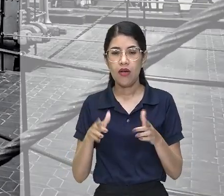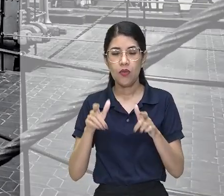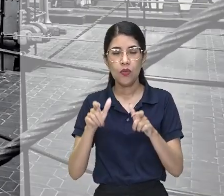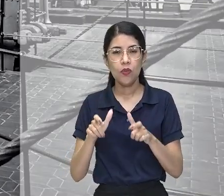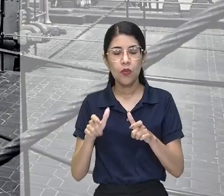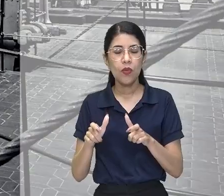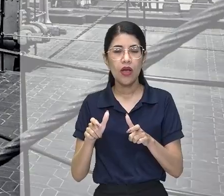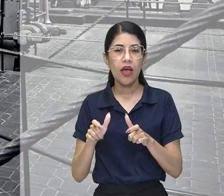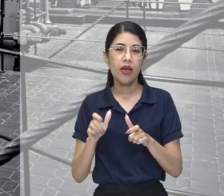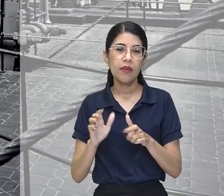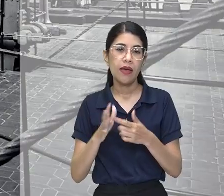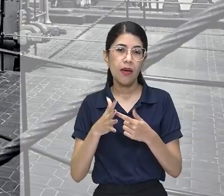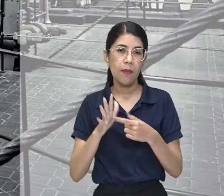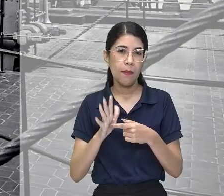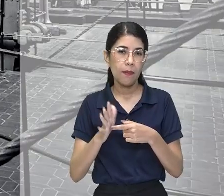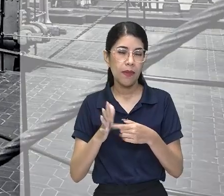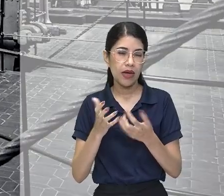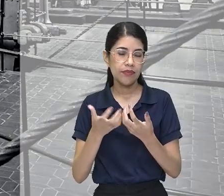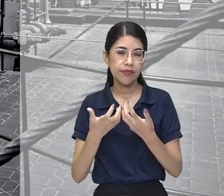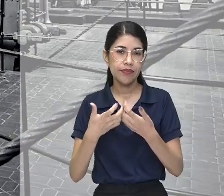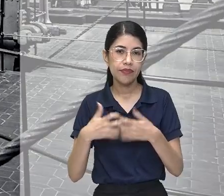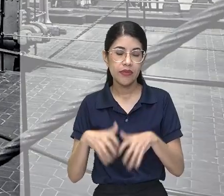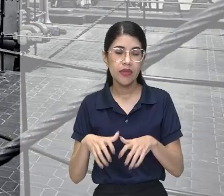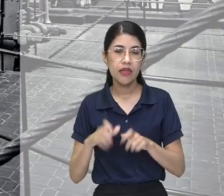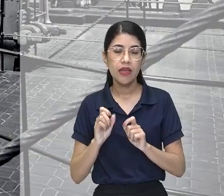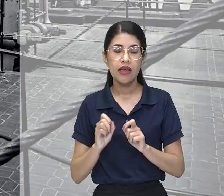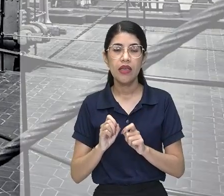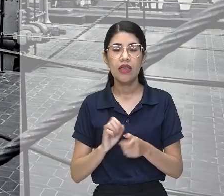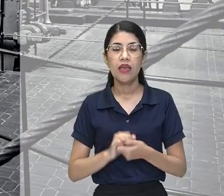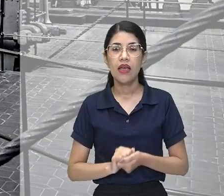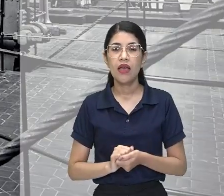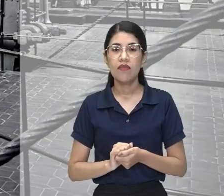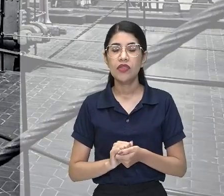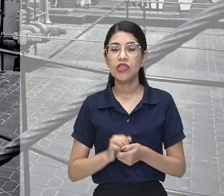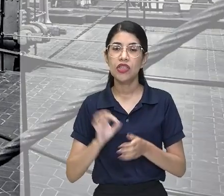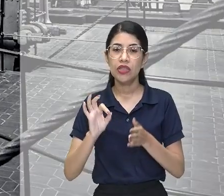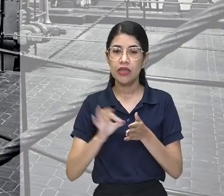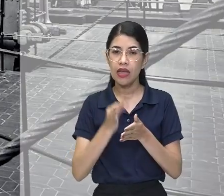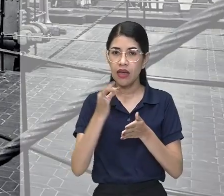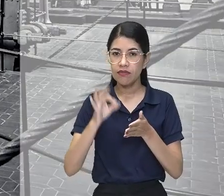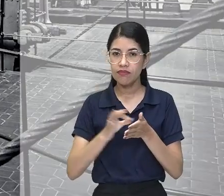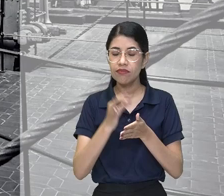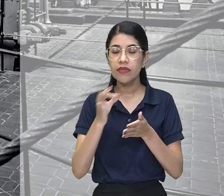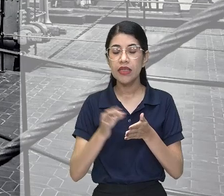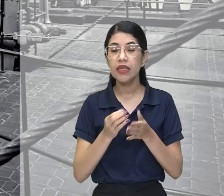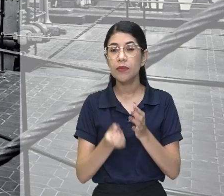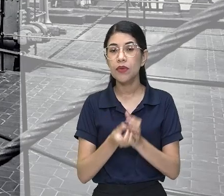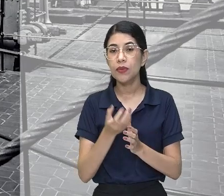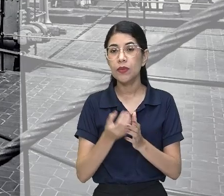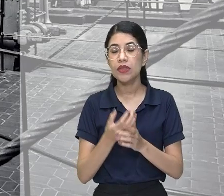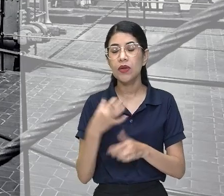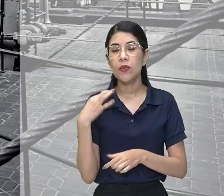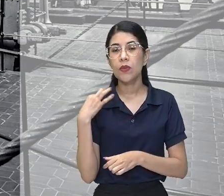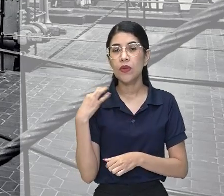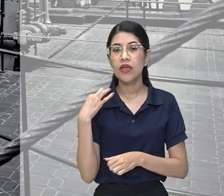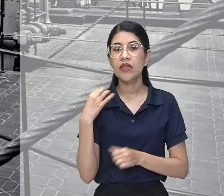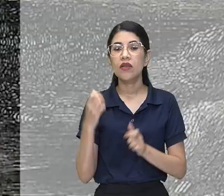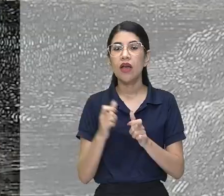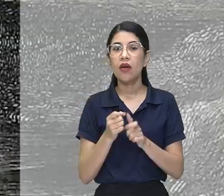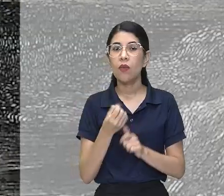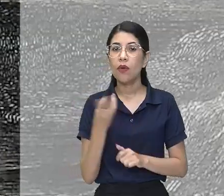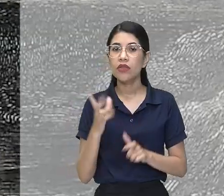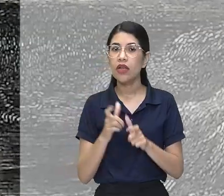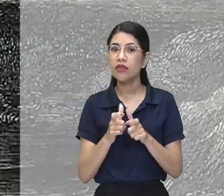as máquinas foram justamente as máquinas de tear, que começaram a produzir o tecido em grande